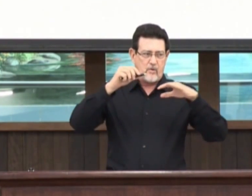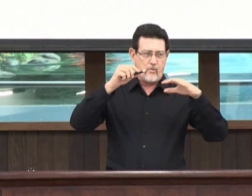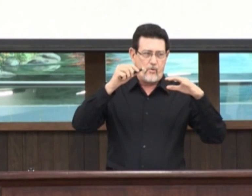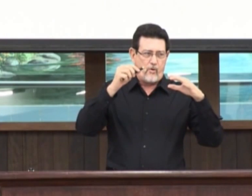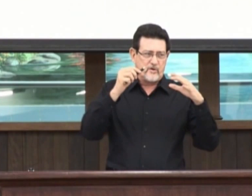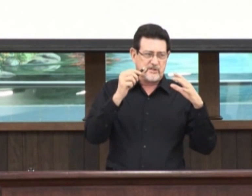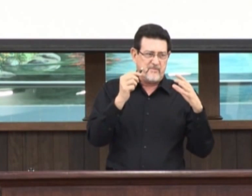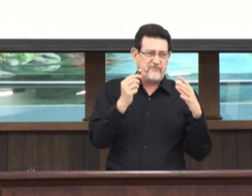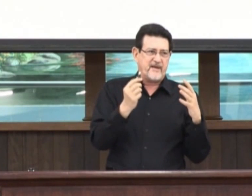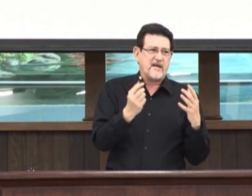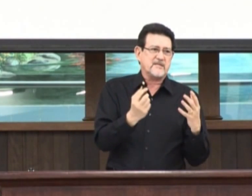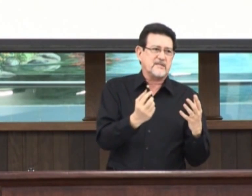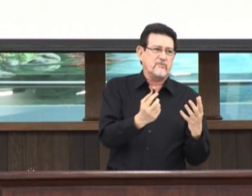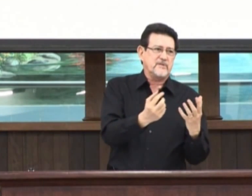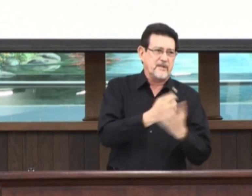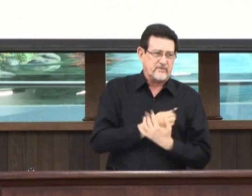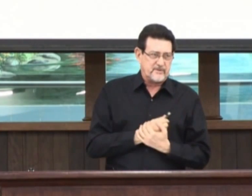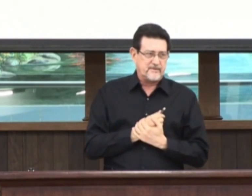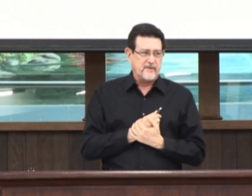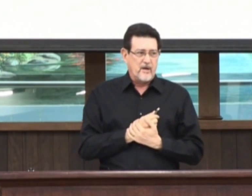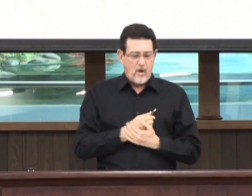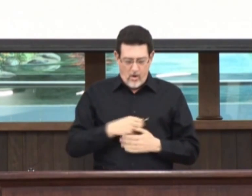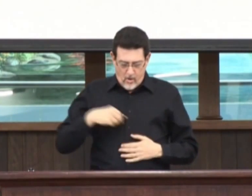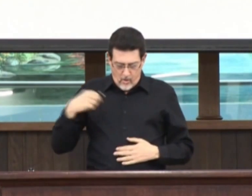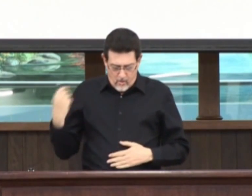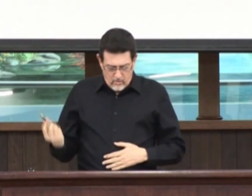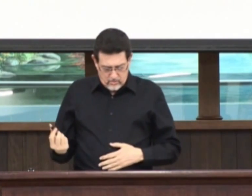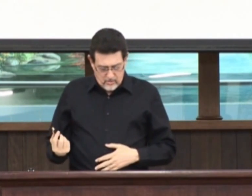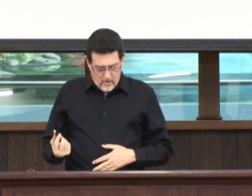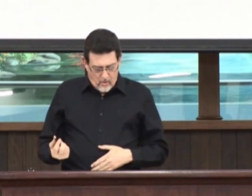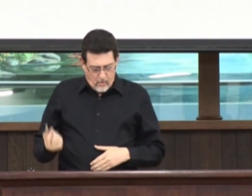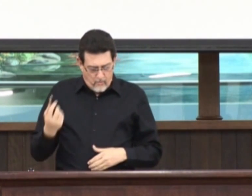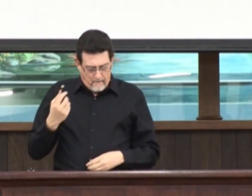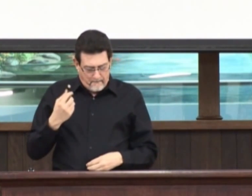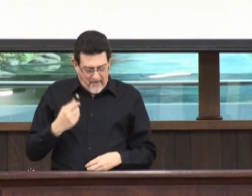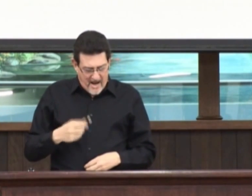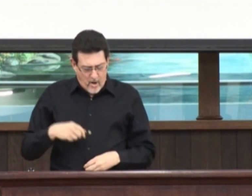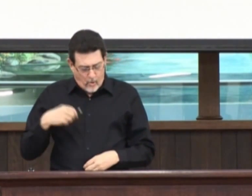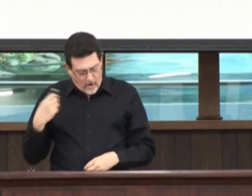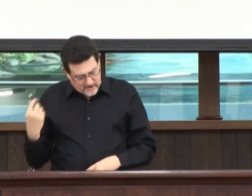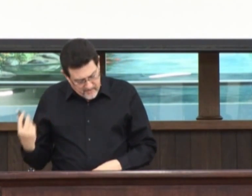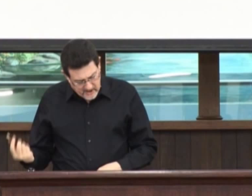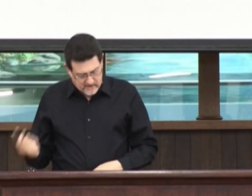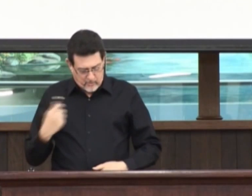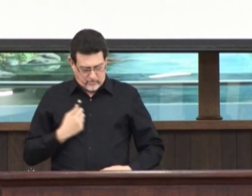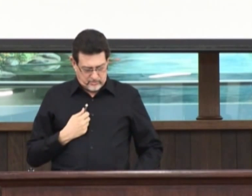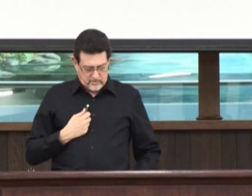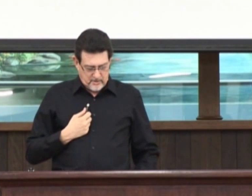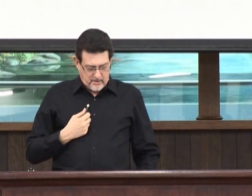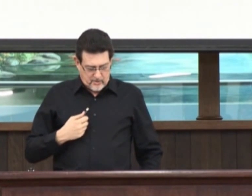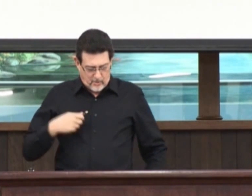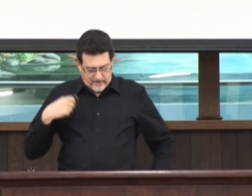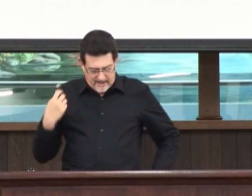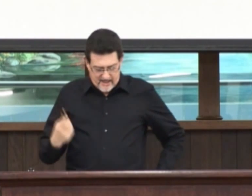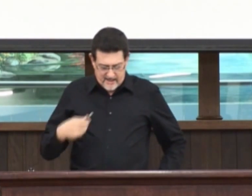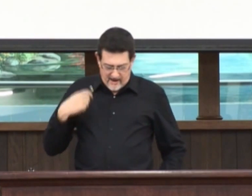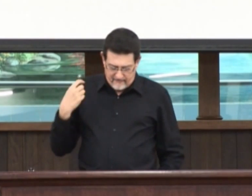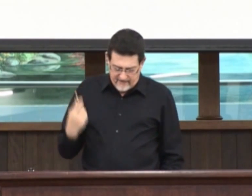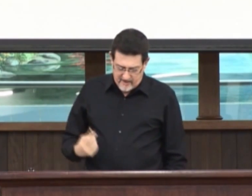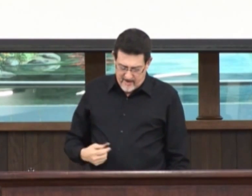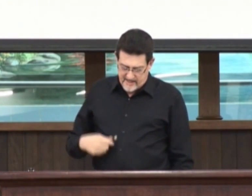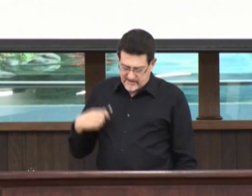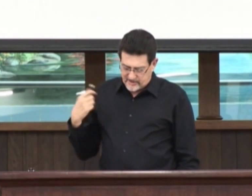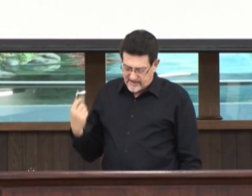da cosmificação de Deus. Ou o pancosmismo, doutrina